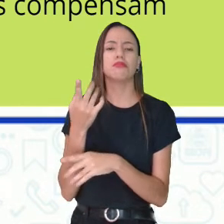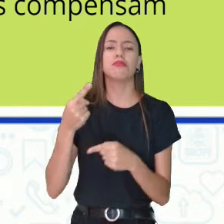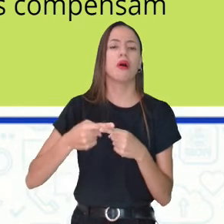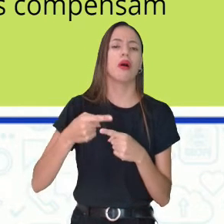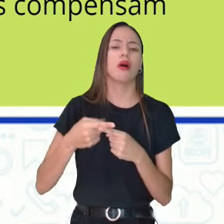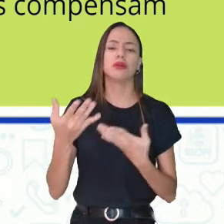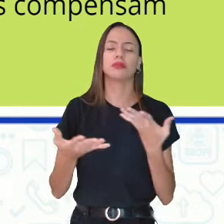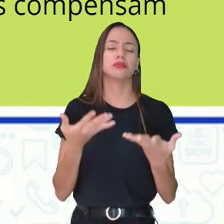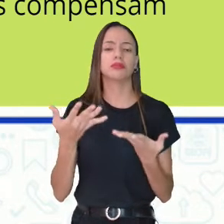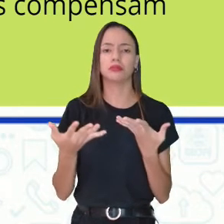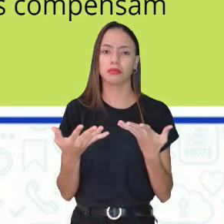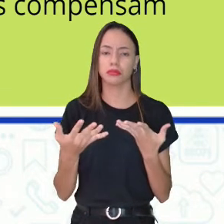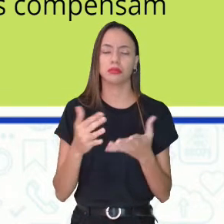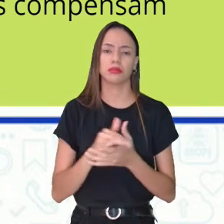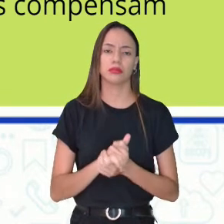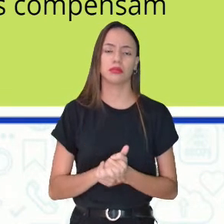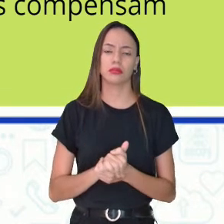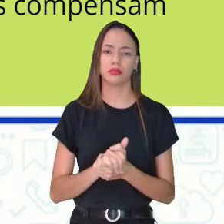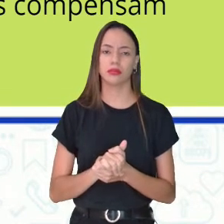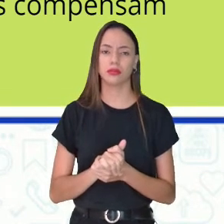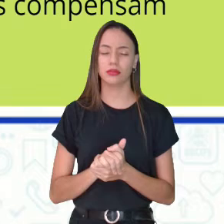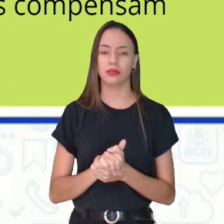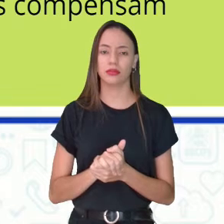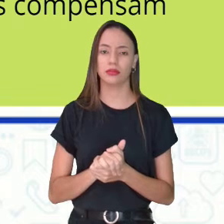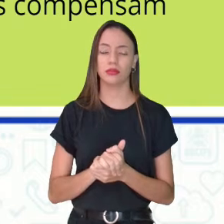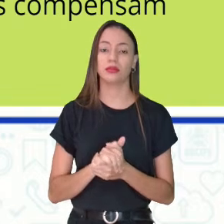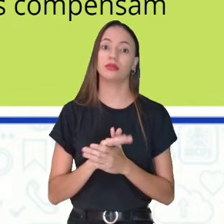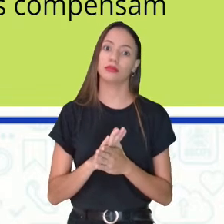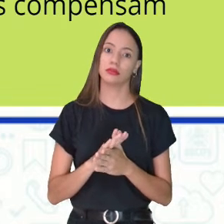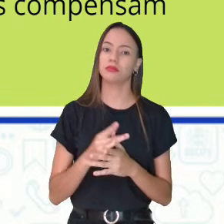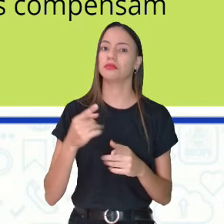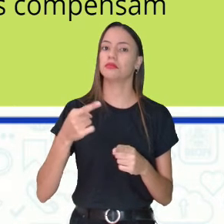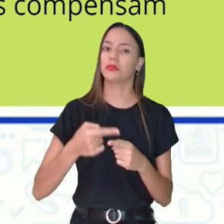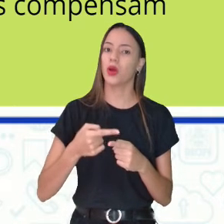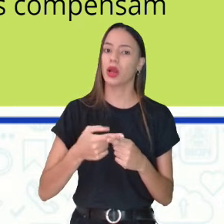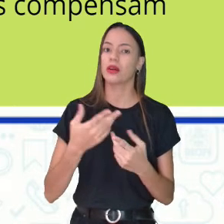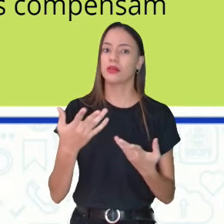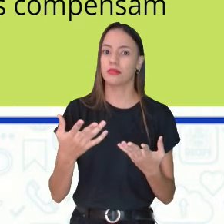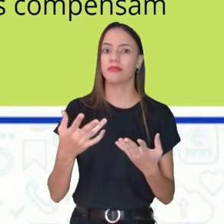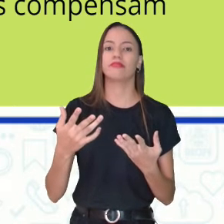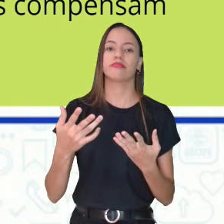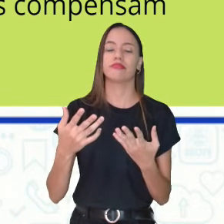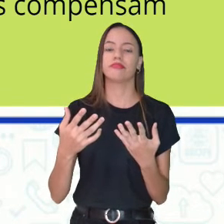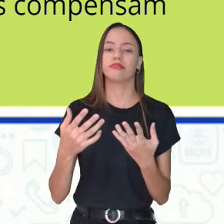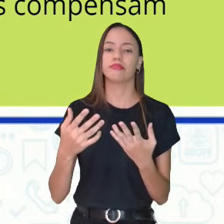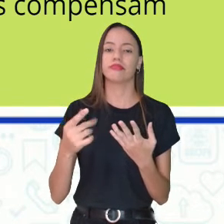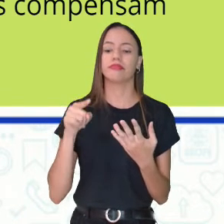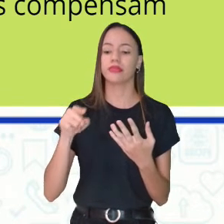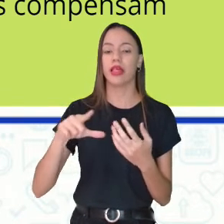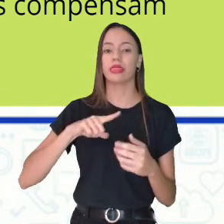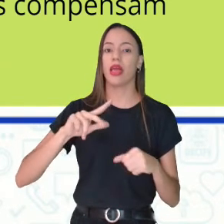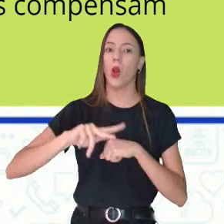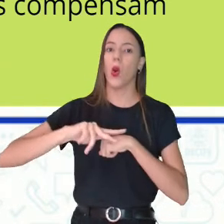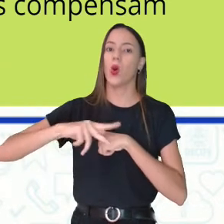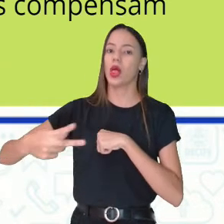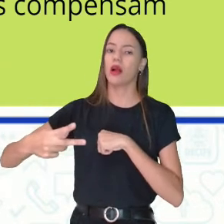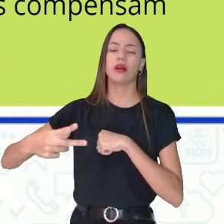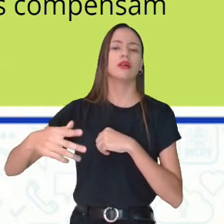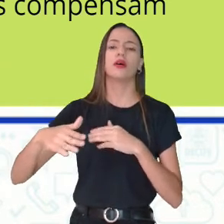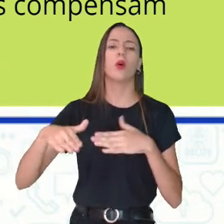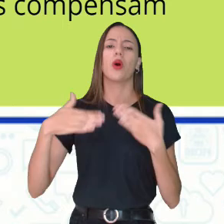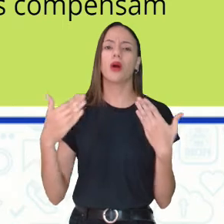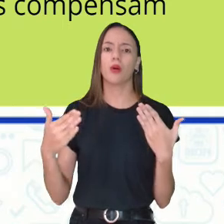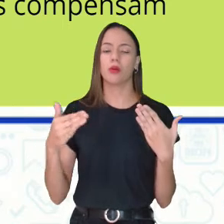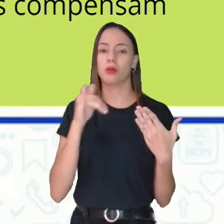que já dado, não é? Que, pois, relação aí de causa, não é? Ele gasta todos